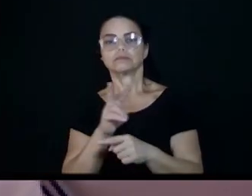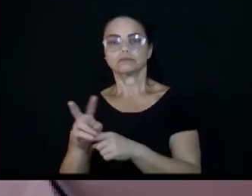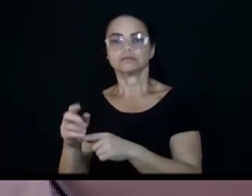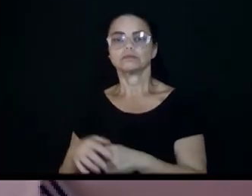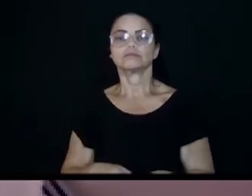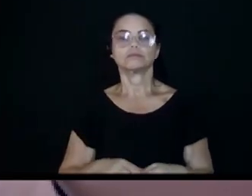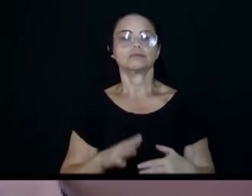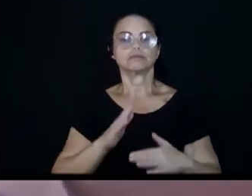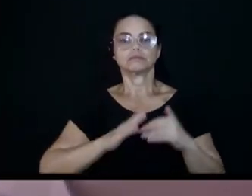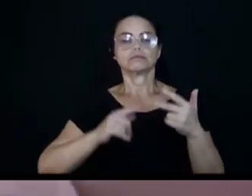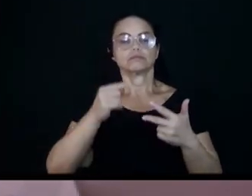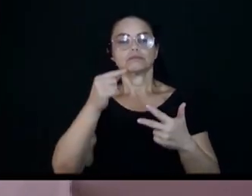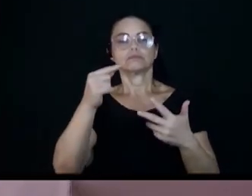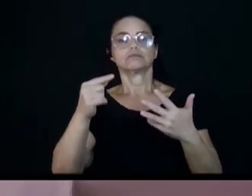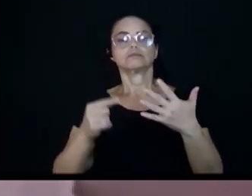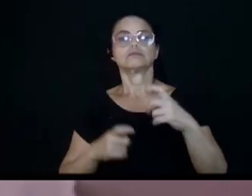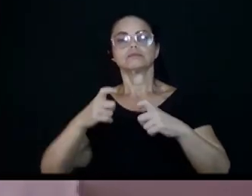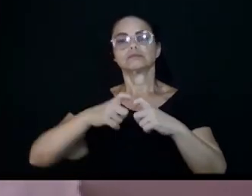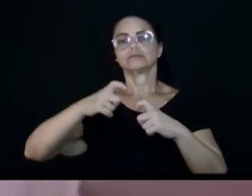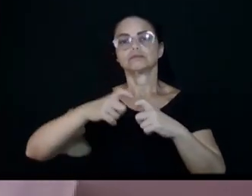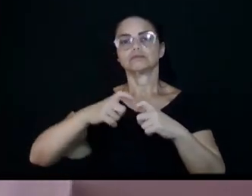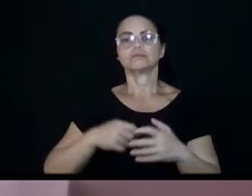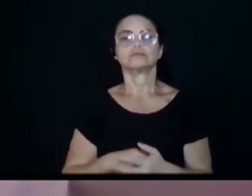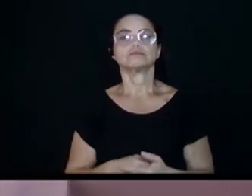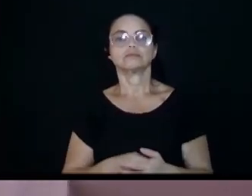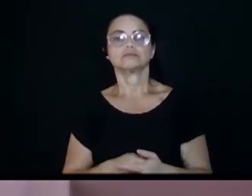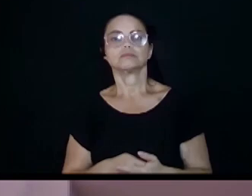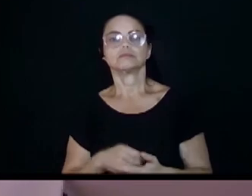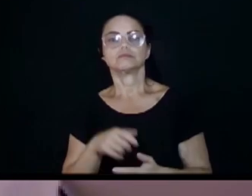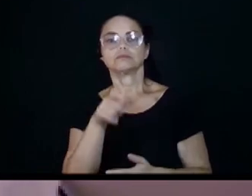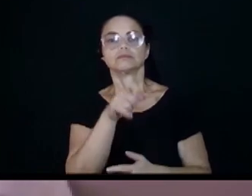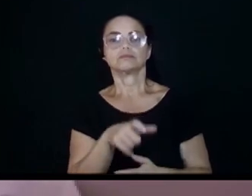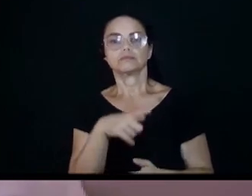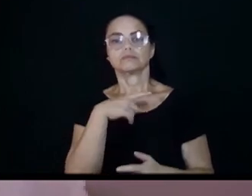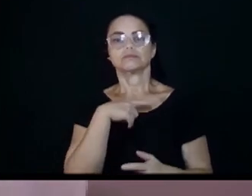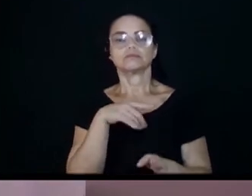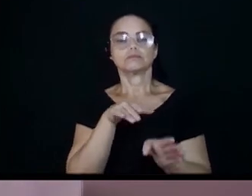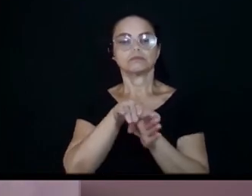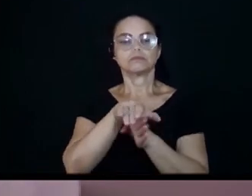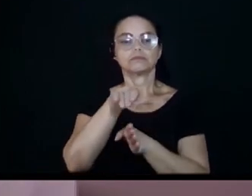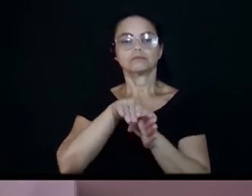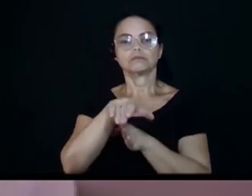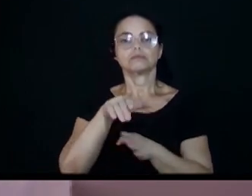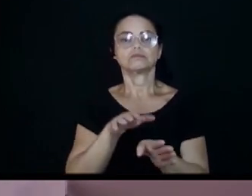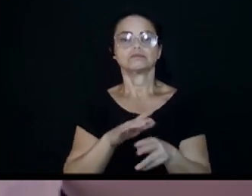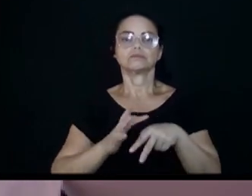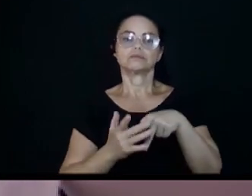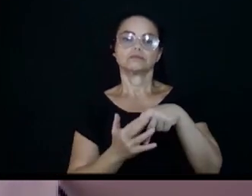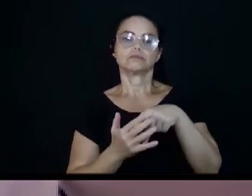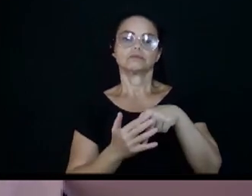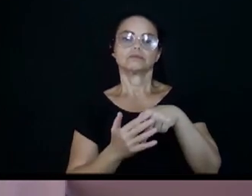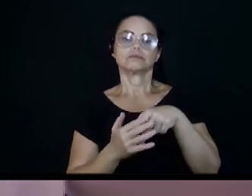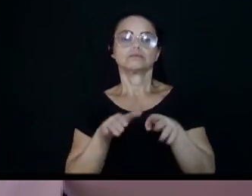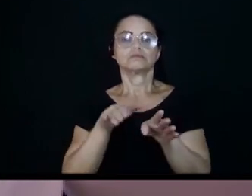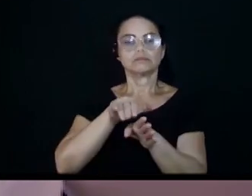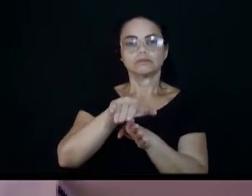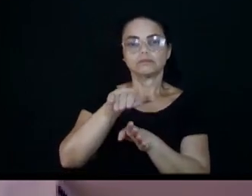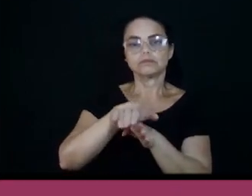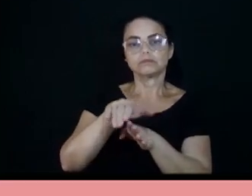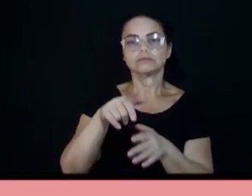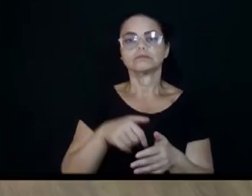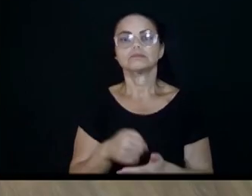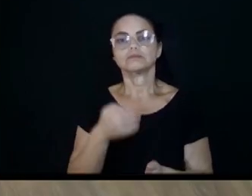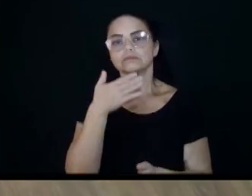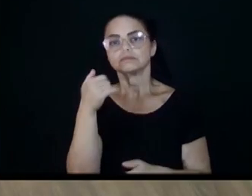aqui. Eles vão fazer com que haja essa orientação para os pacientes, que vão orientar os pacientes ao melhor tratamento, à